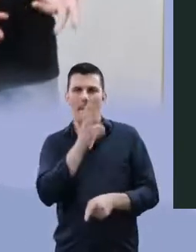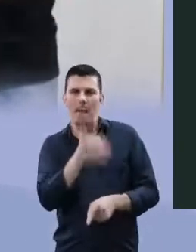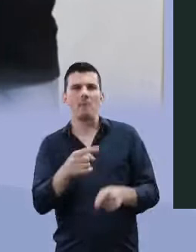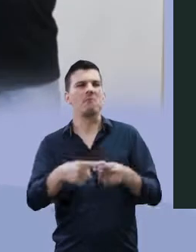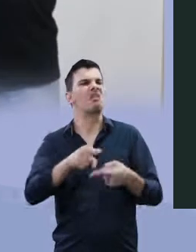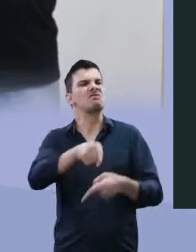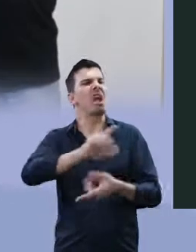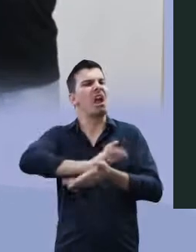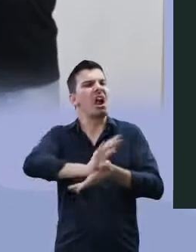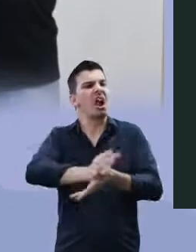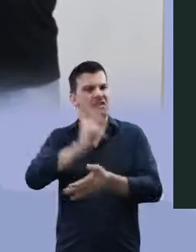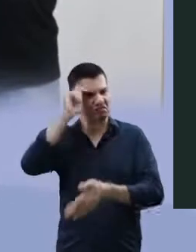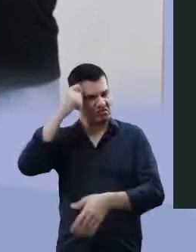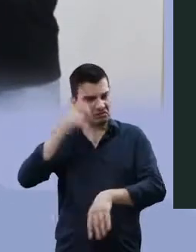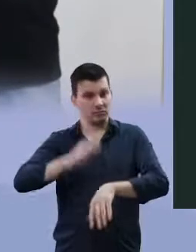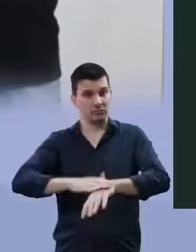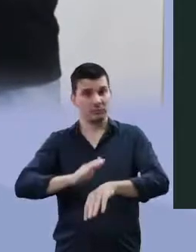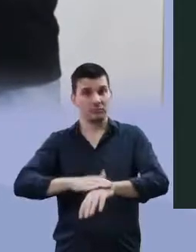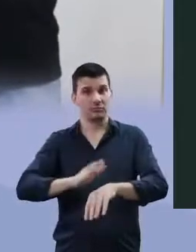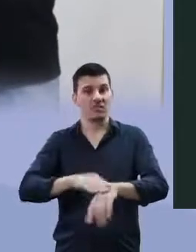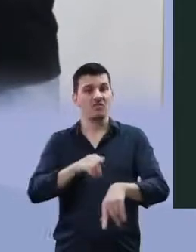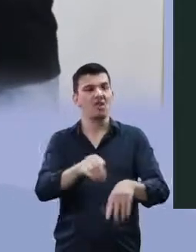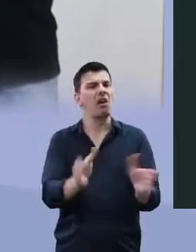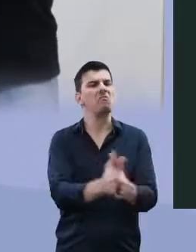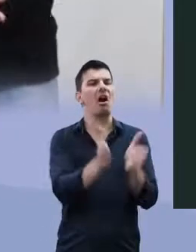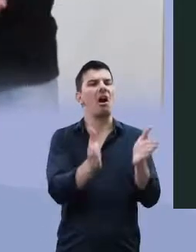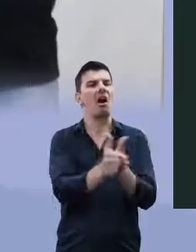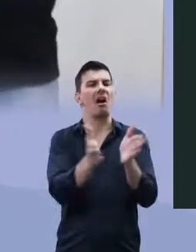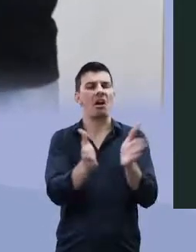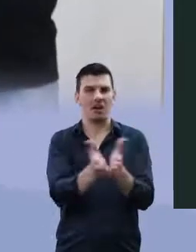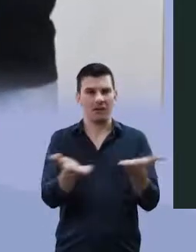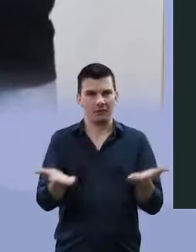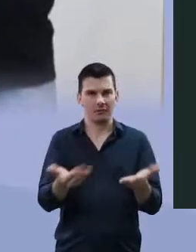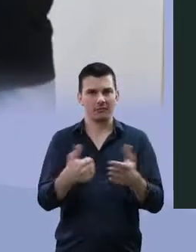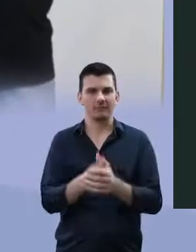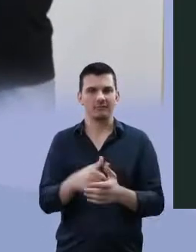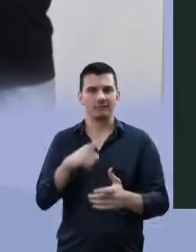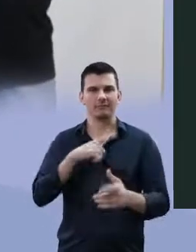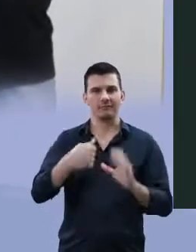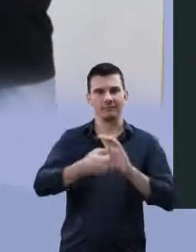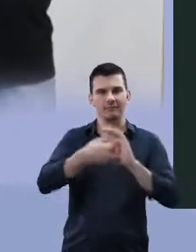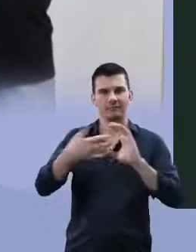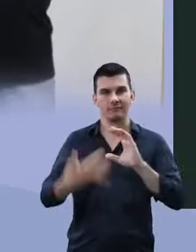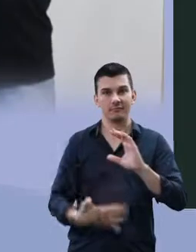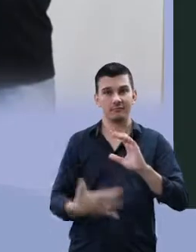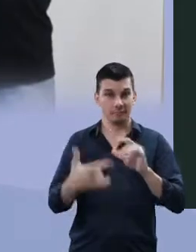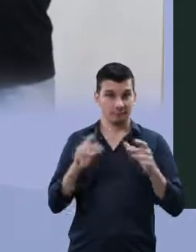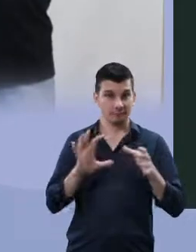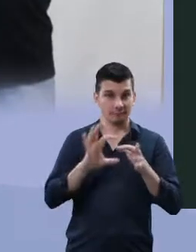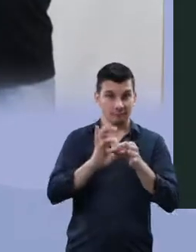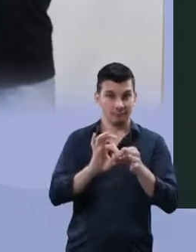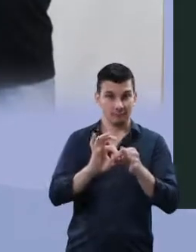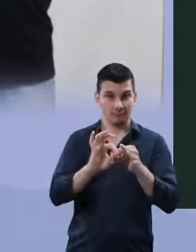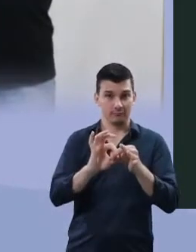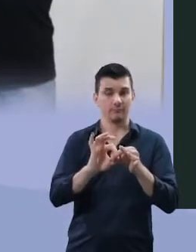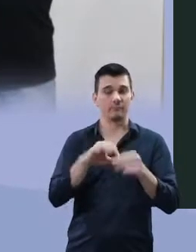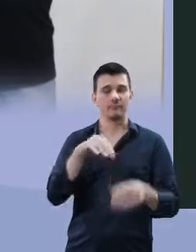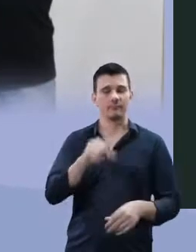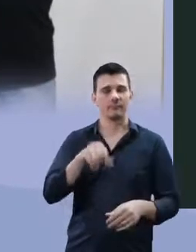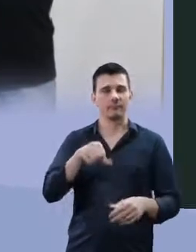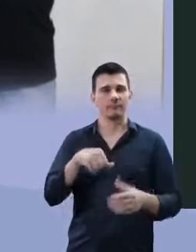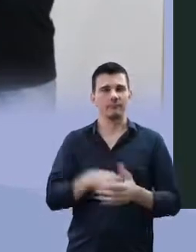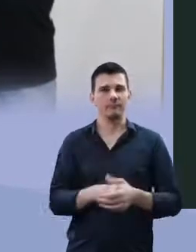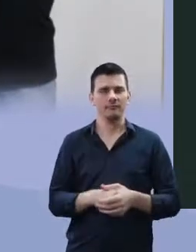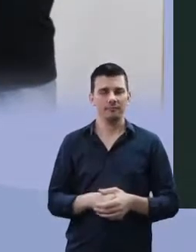humilham os outros por conta da cor da pele, do lugar que ocupam na sociedade. Então, são elementos que estão